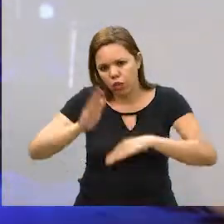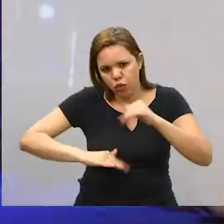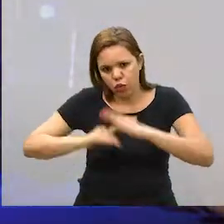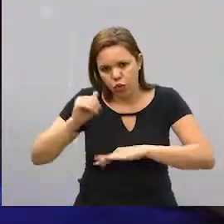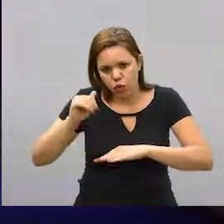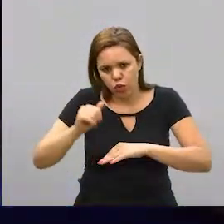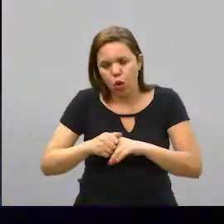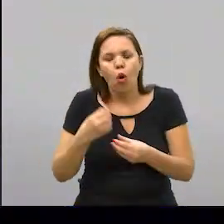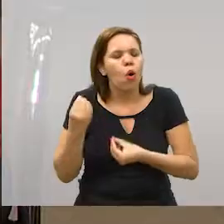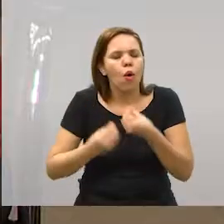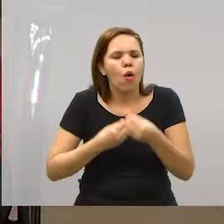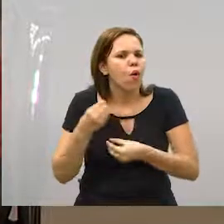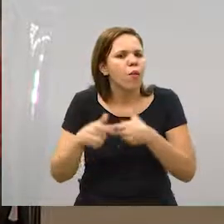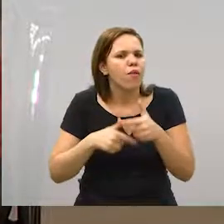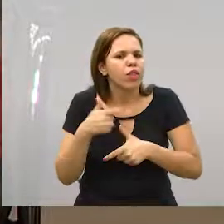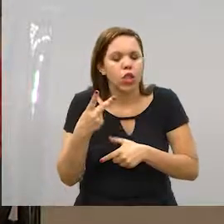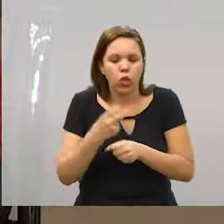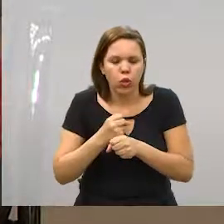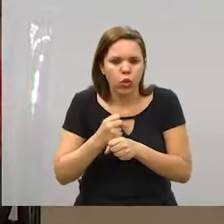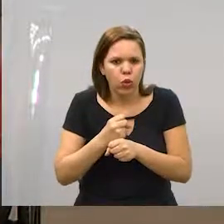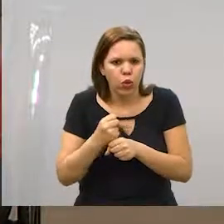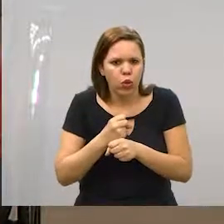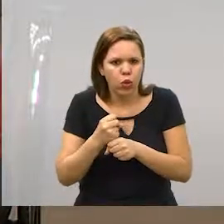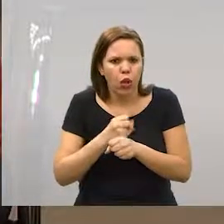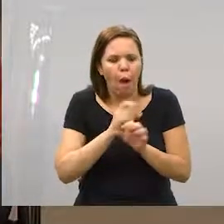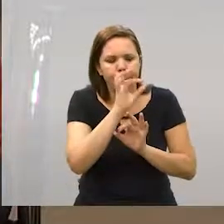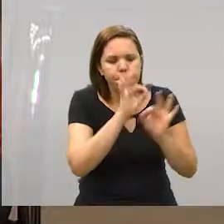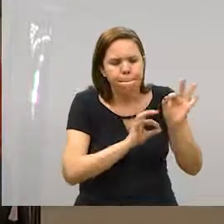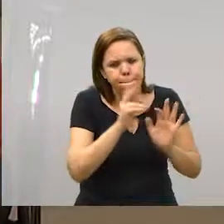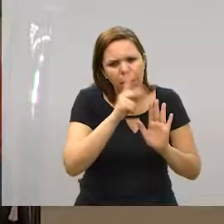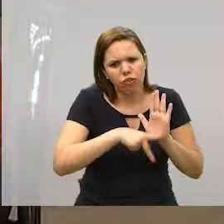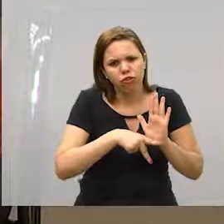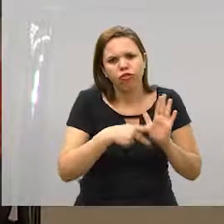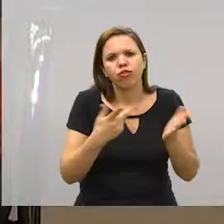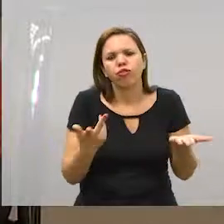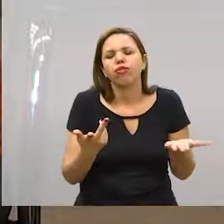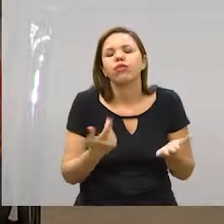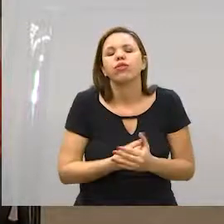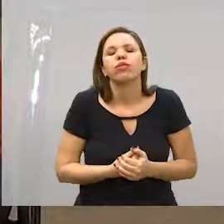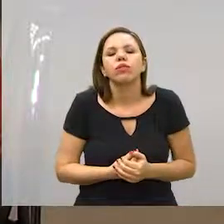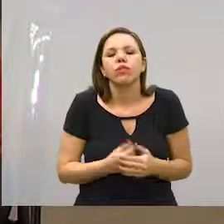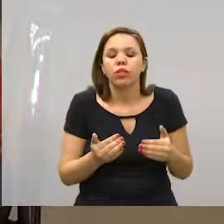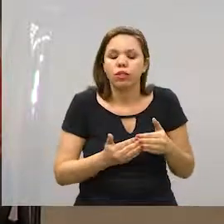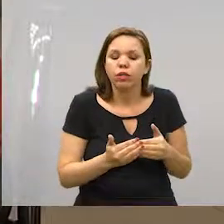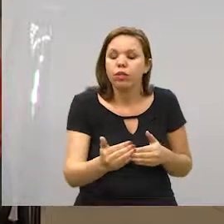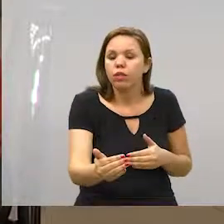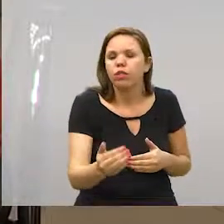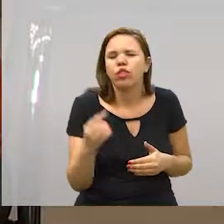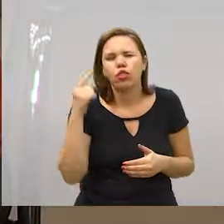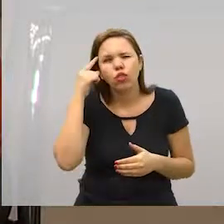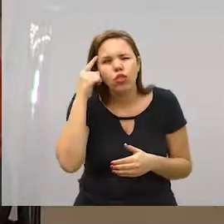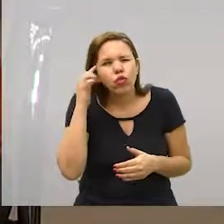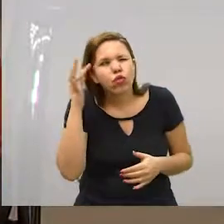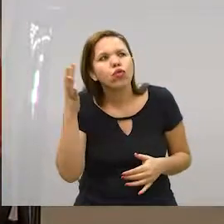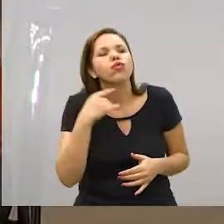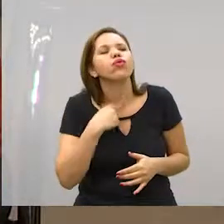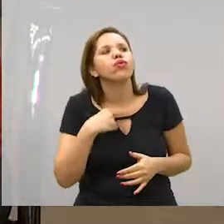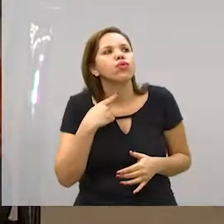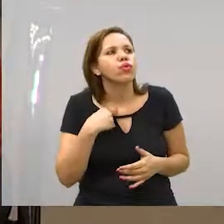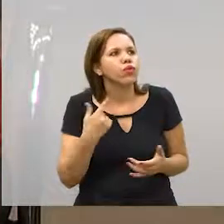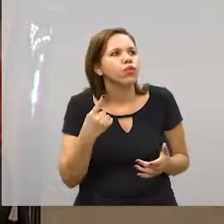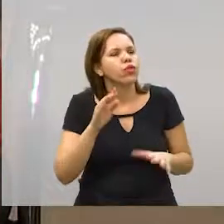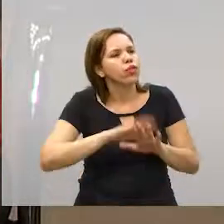outros profissionais. E como foi, então, nesses 2 anos, formatar o projeto, claro, partindo de um